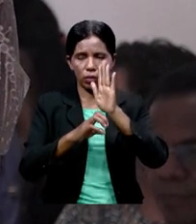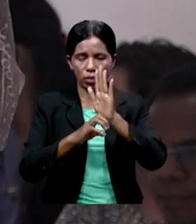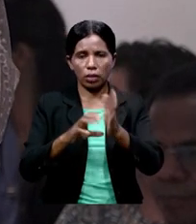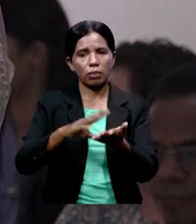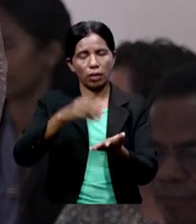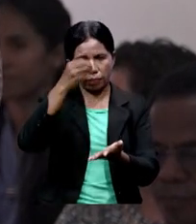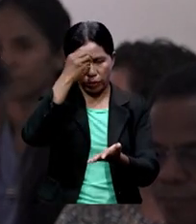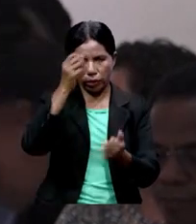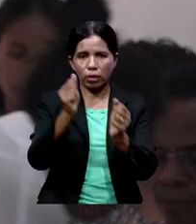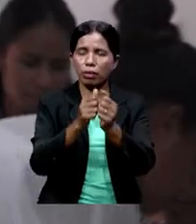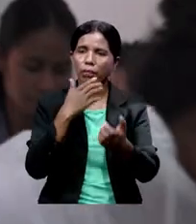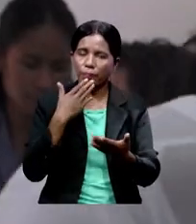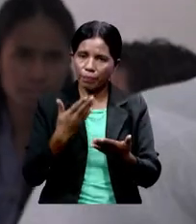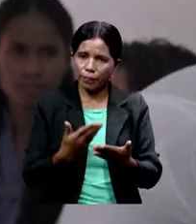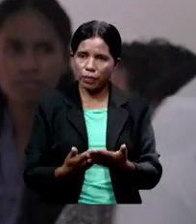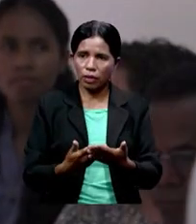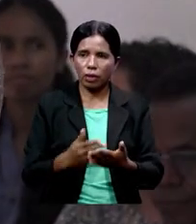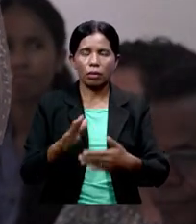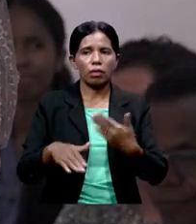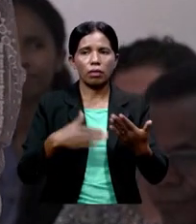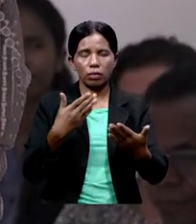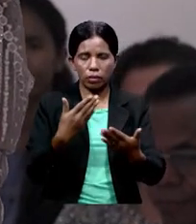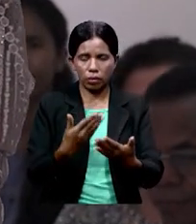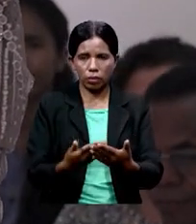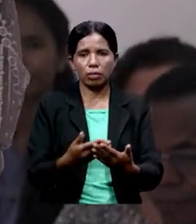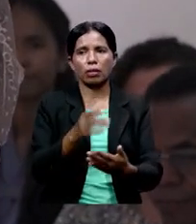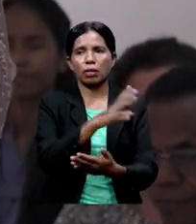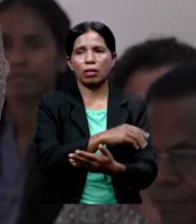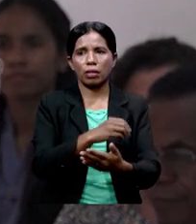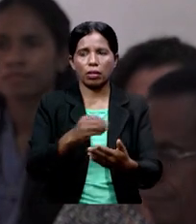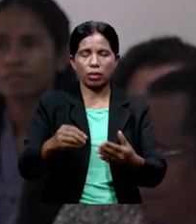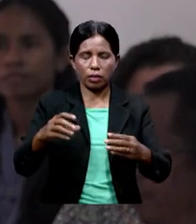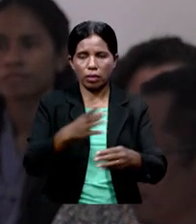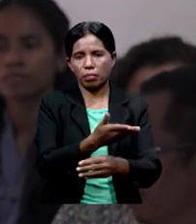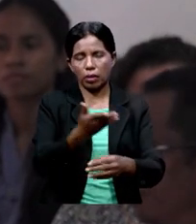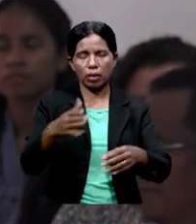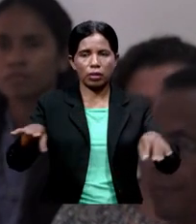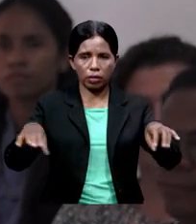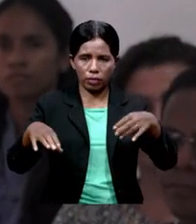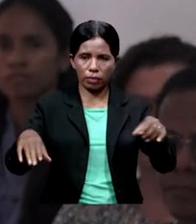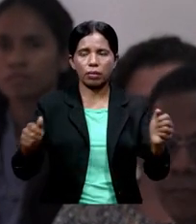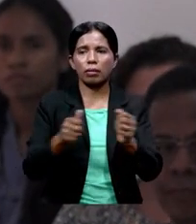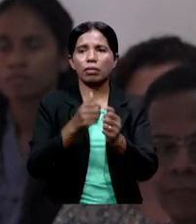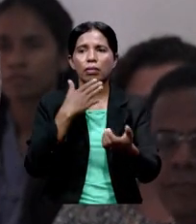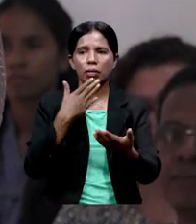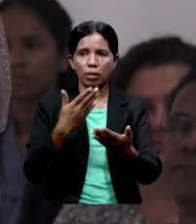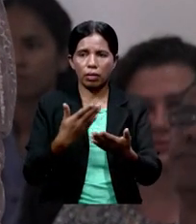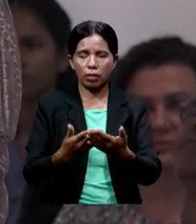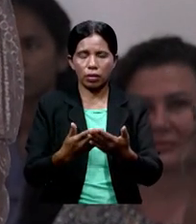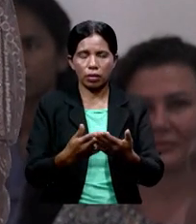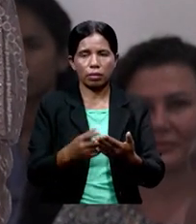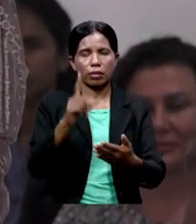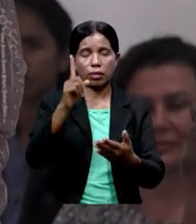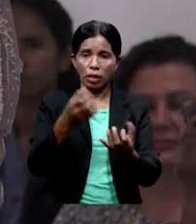aprendizagem. Penso que todos podemos concordar que a profissão de professor é uma das mais veneráveis